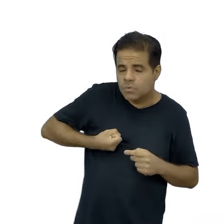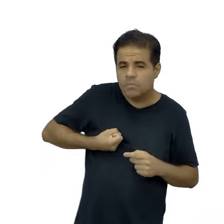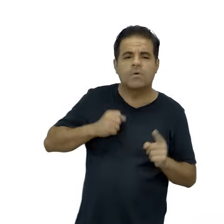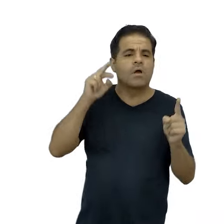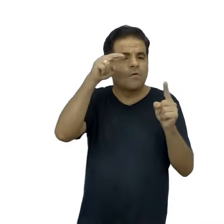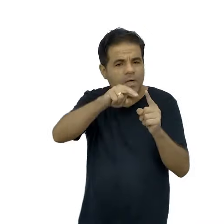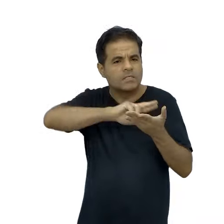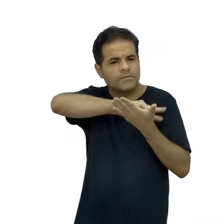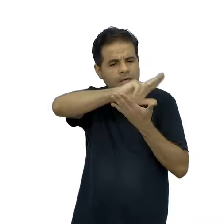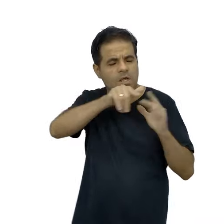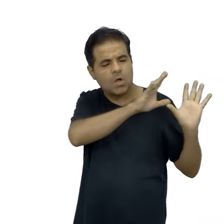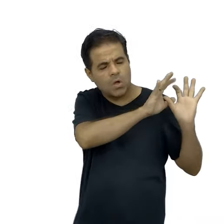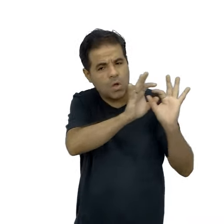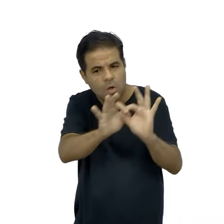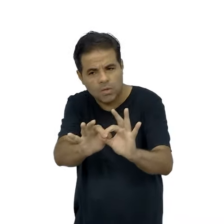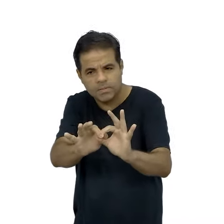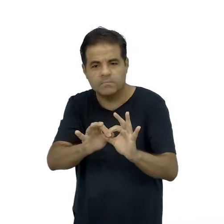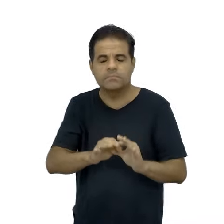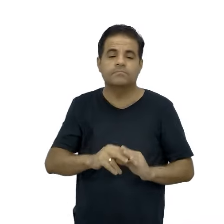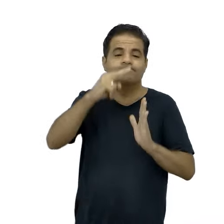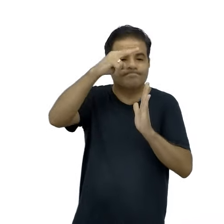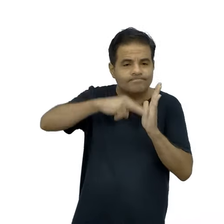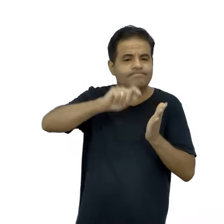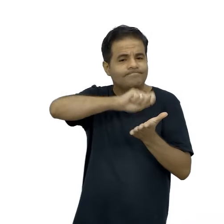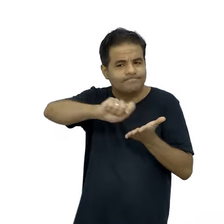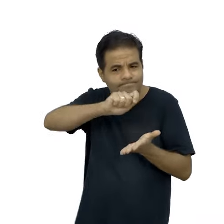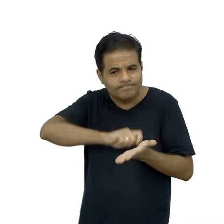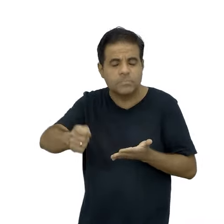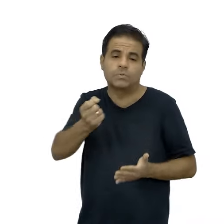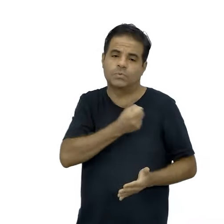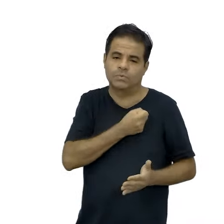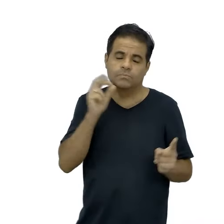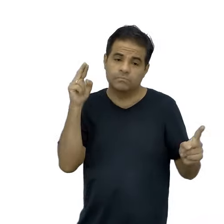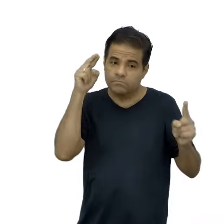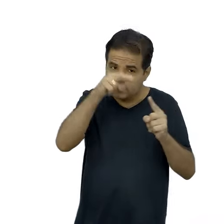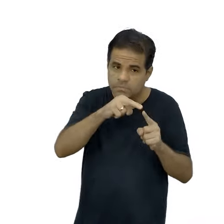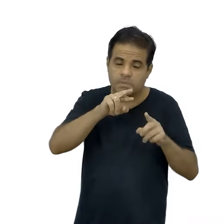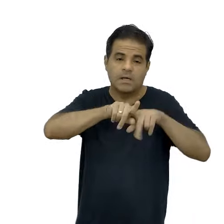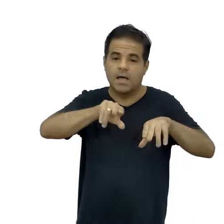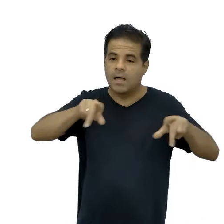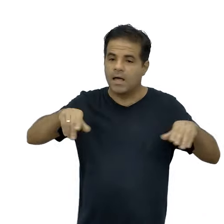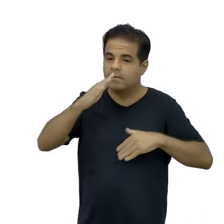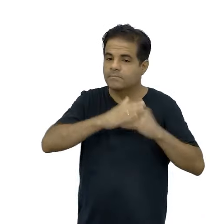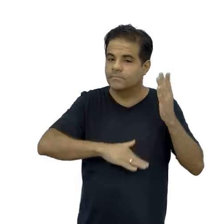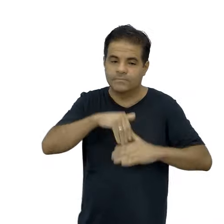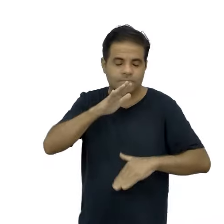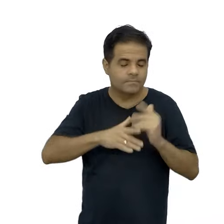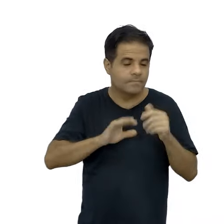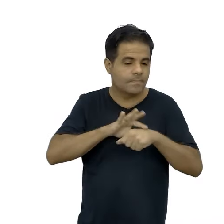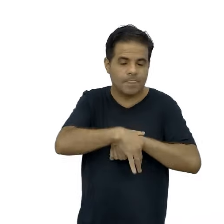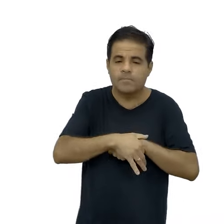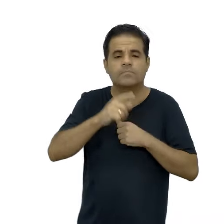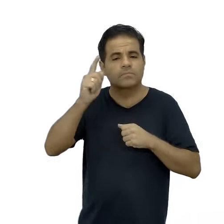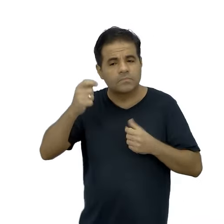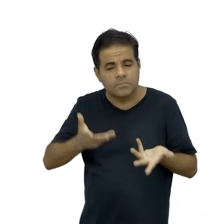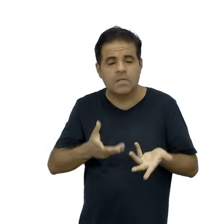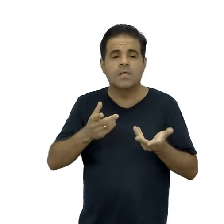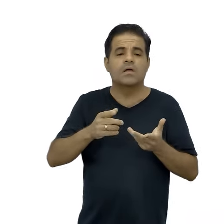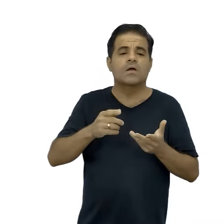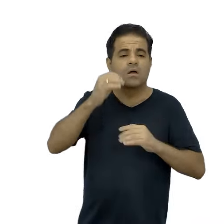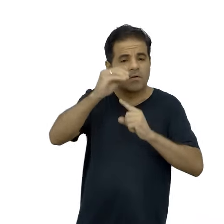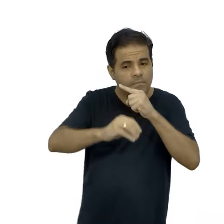diferentes contextos, né? Ler e escrever os números racionais das diferentes representações, que seja